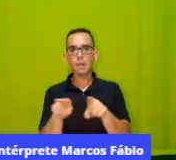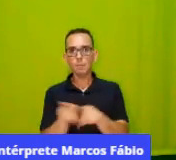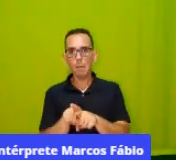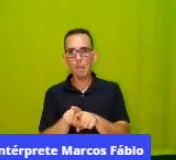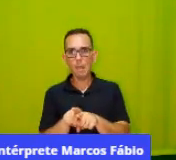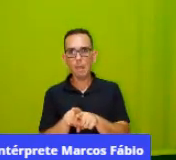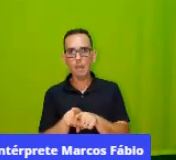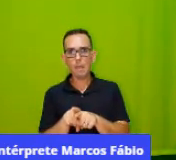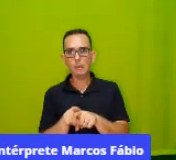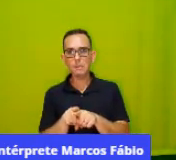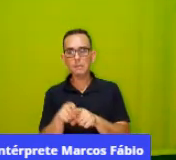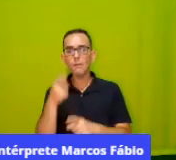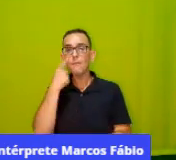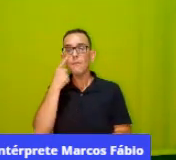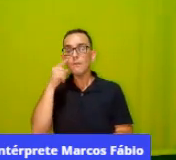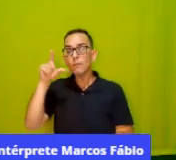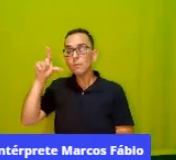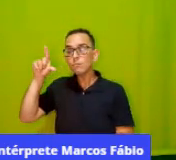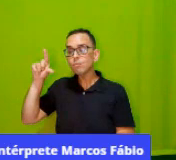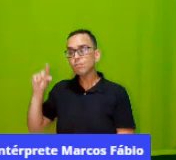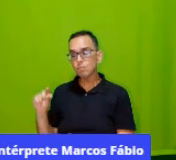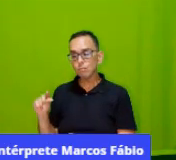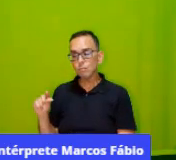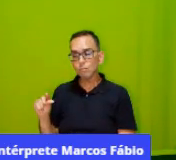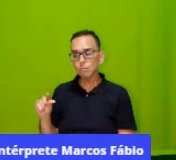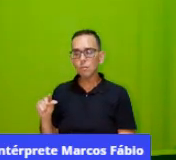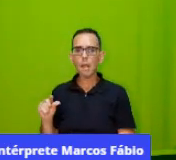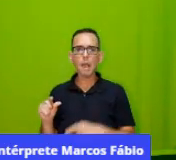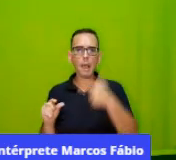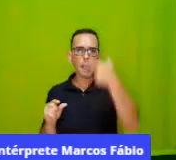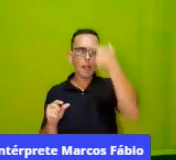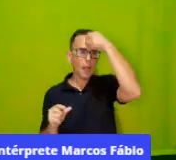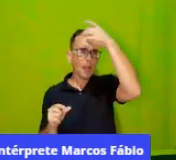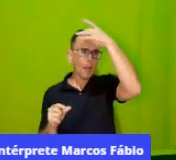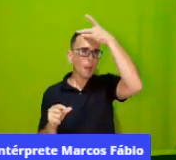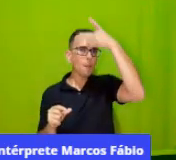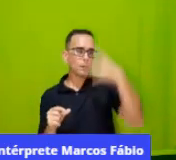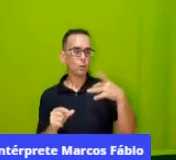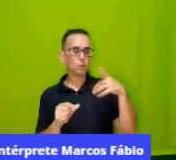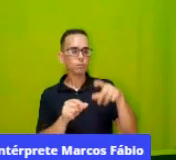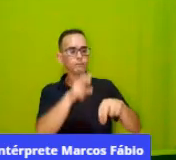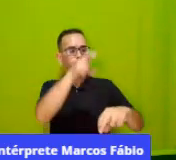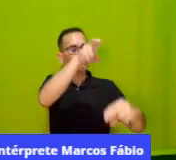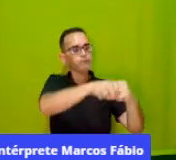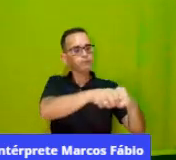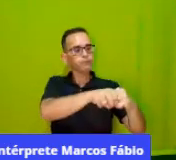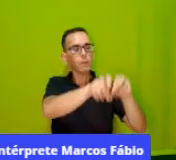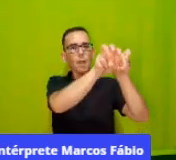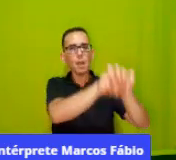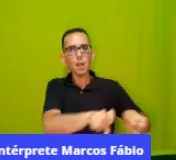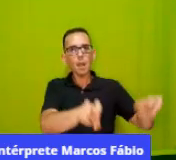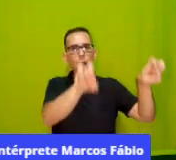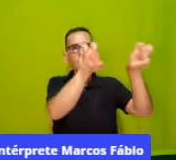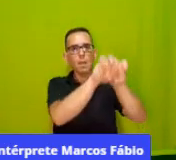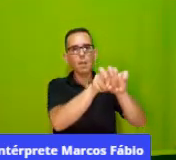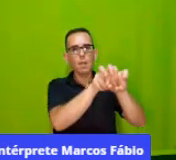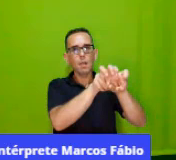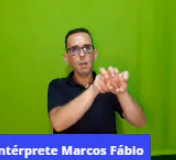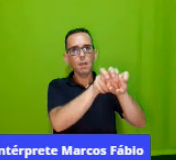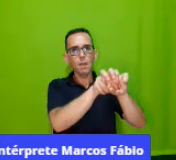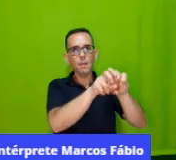baixa visão. Então, ali, a menina está sentada no computador, né? A imagem traz uma